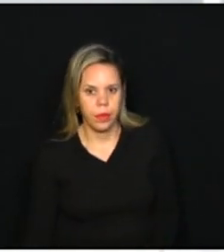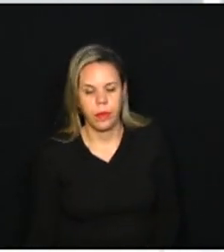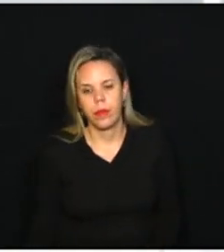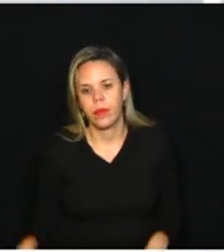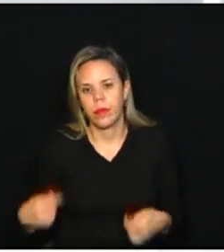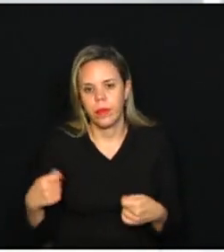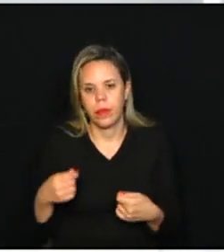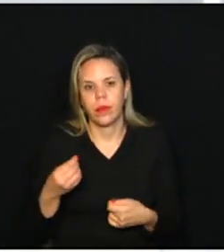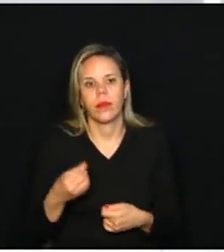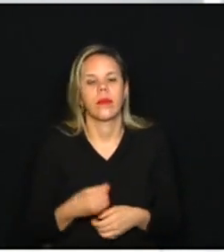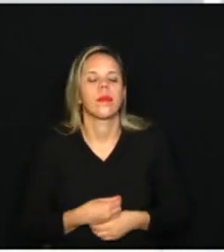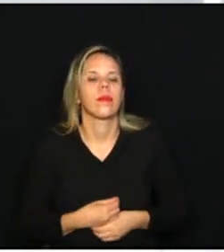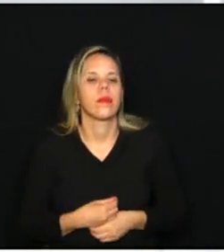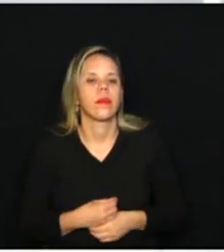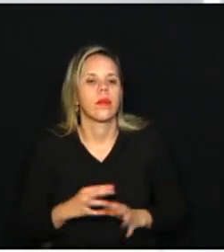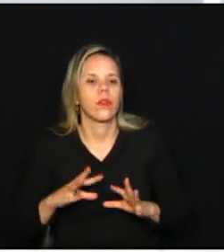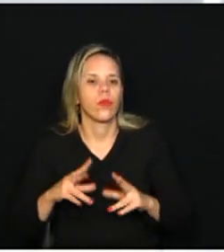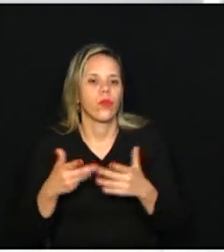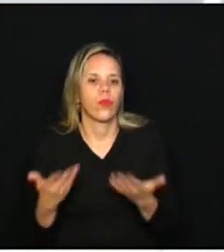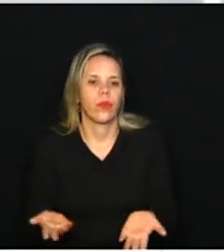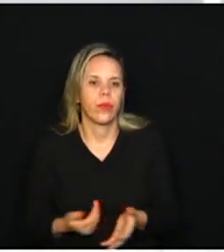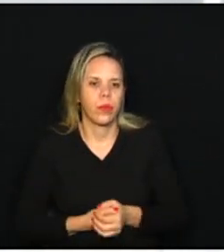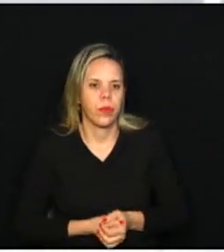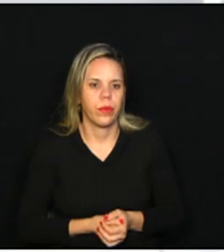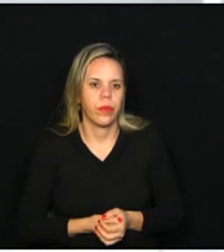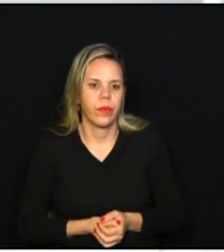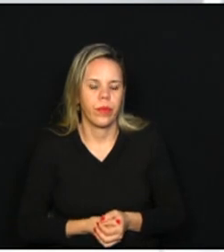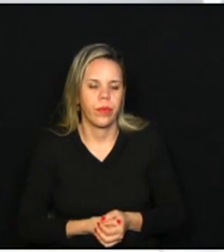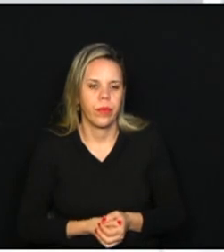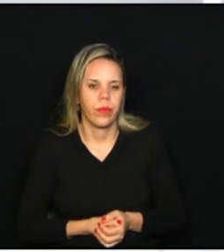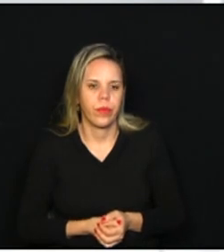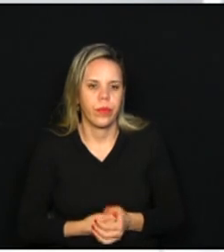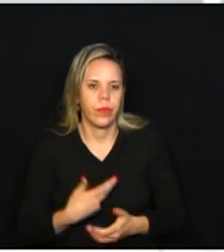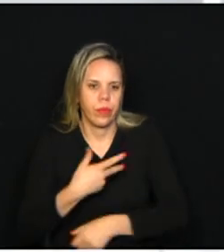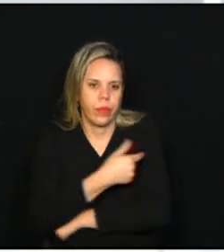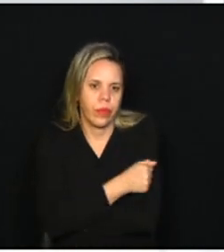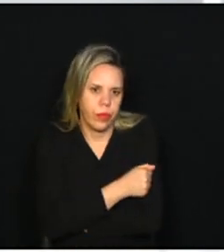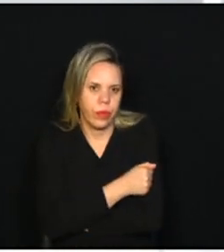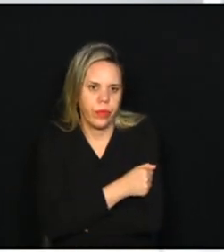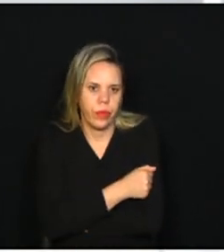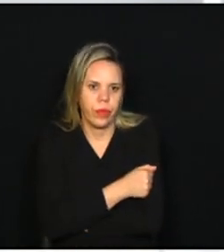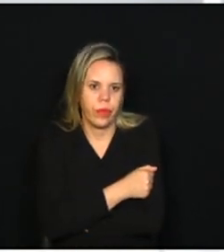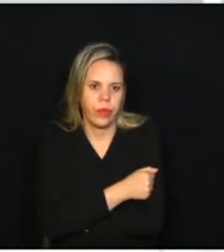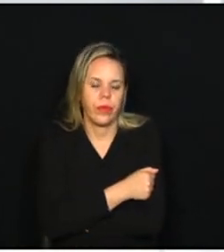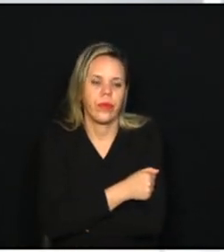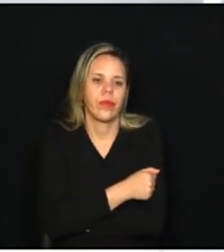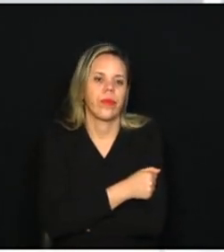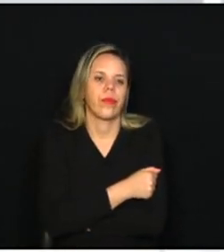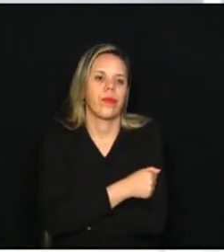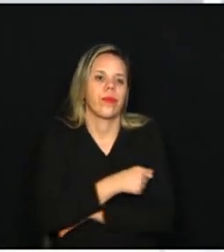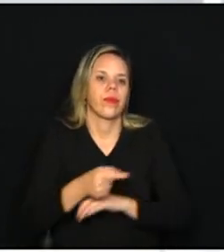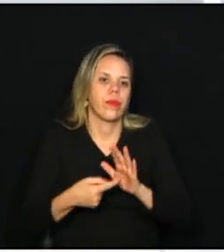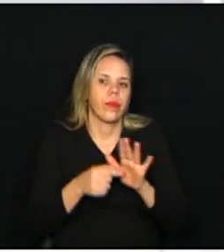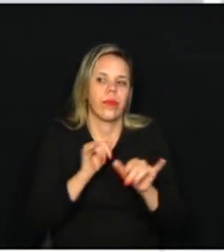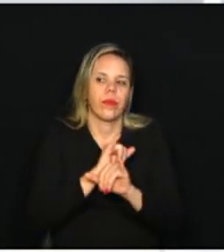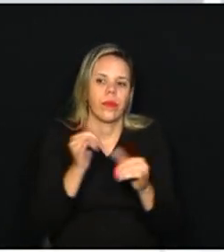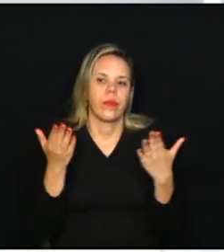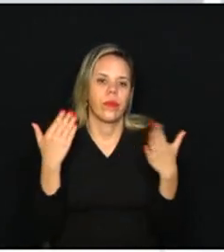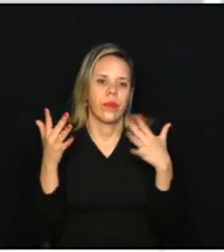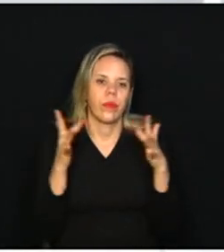de pernas para tudo isso, porque a gente está vacinando, a gente está notificando, a gente